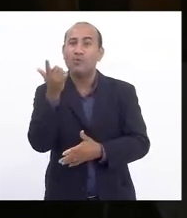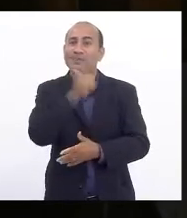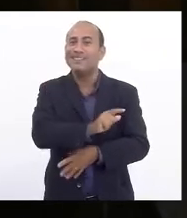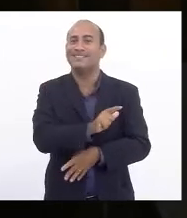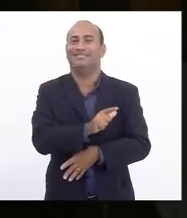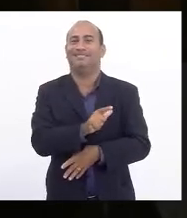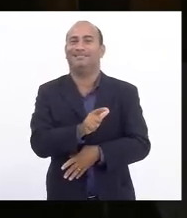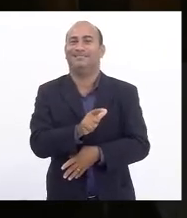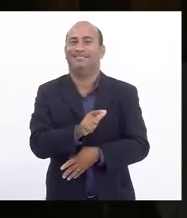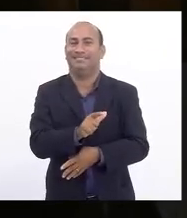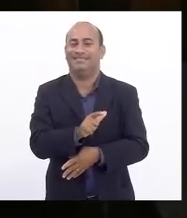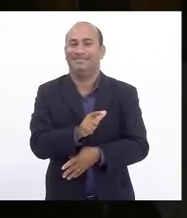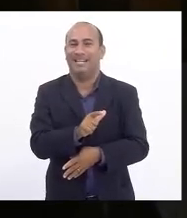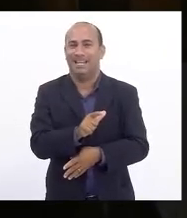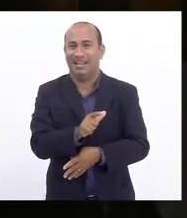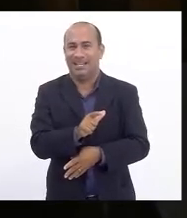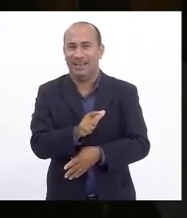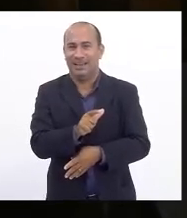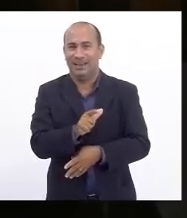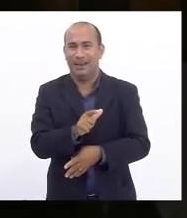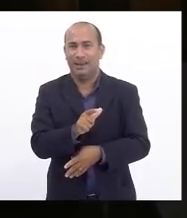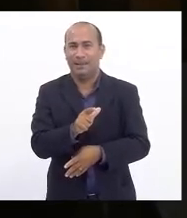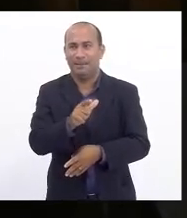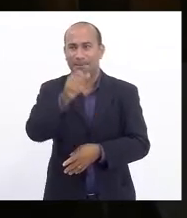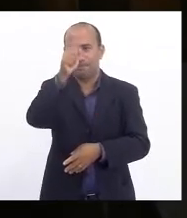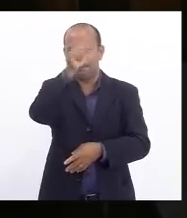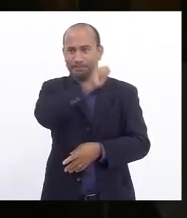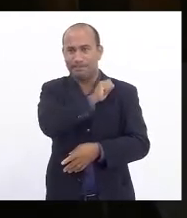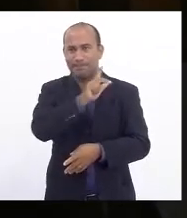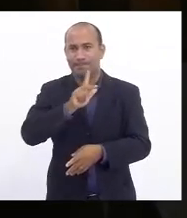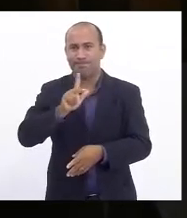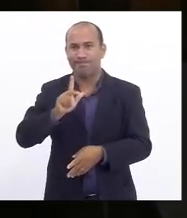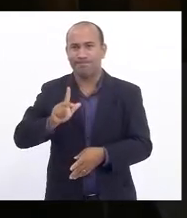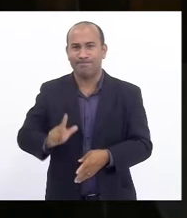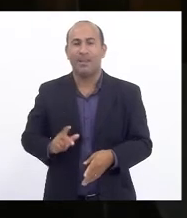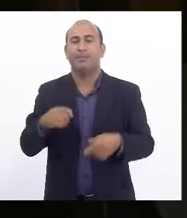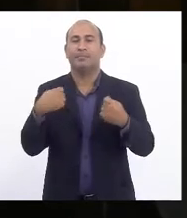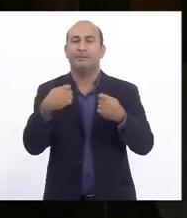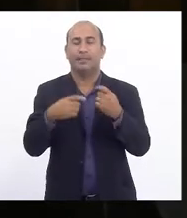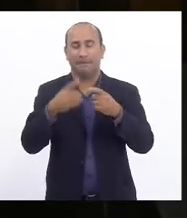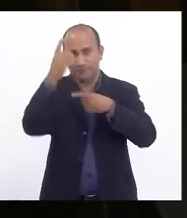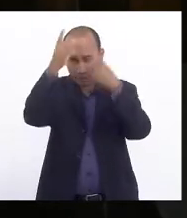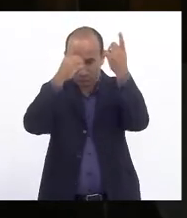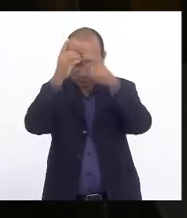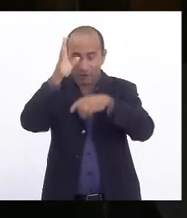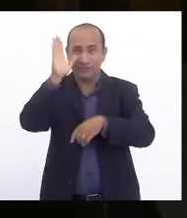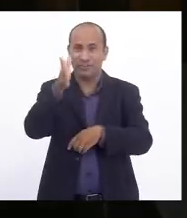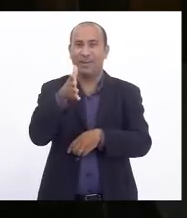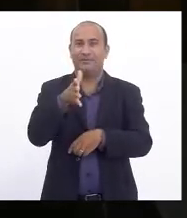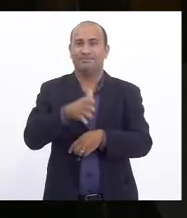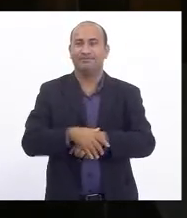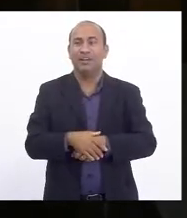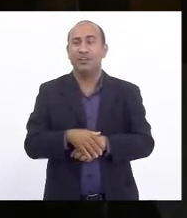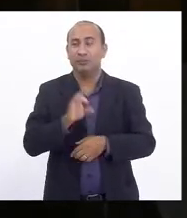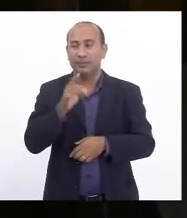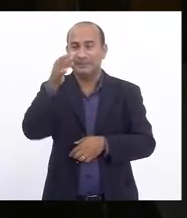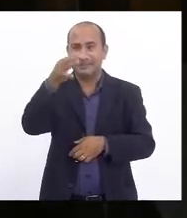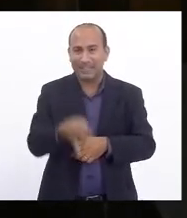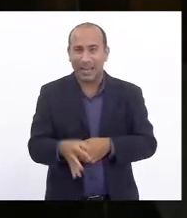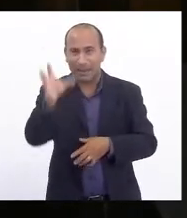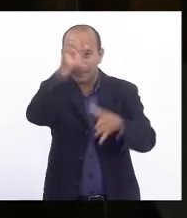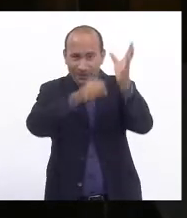ser esse equipamento público mais completo que a humanidade já inventou que não só garante a aprendizagem